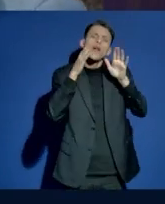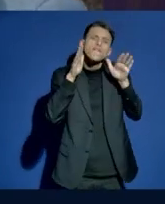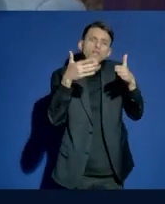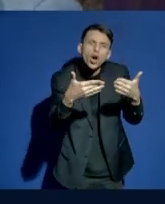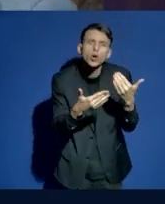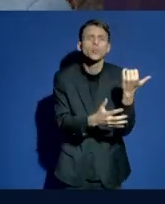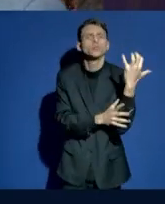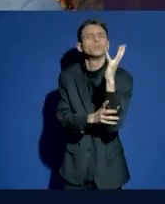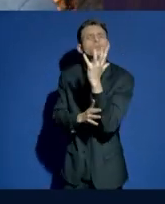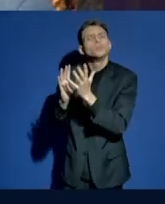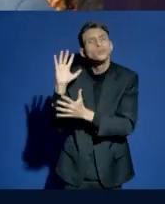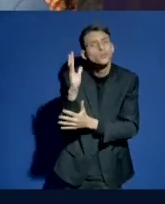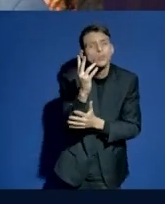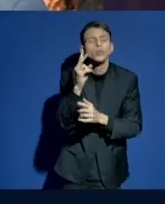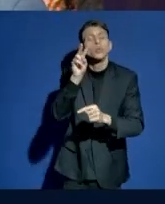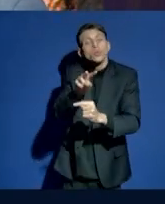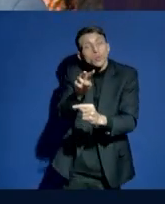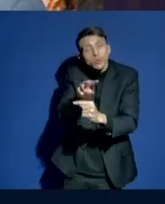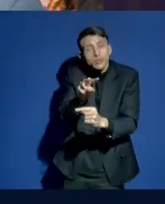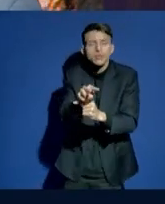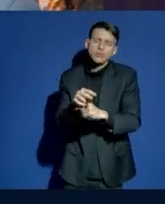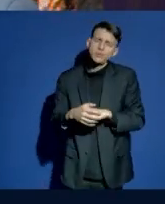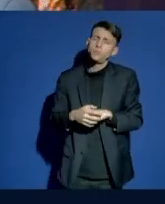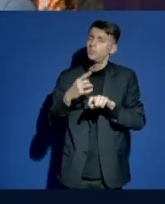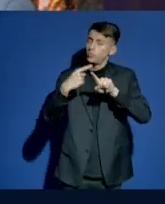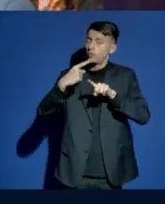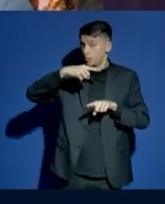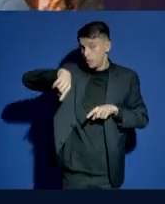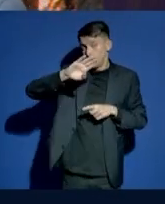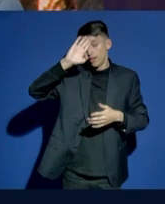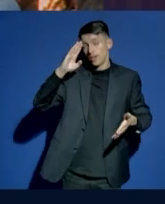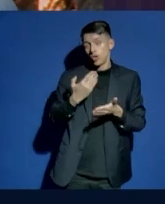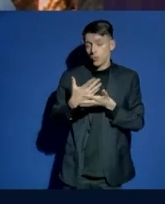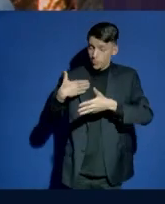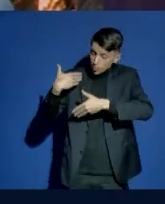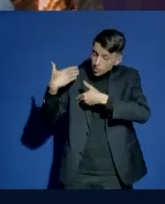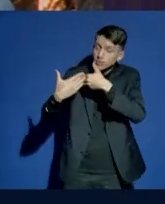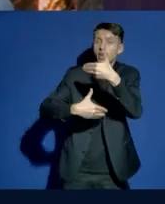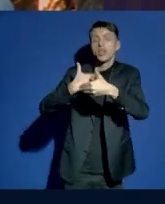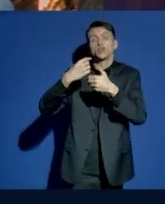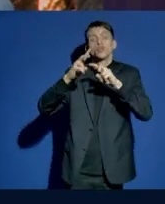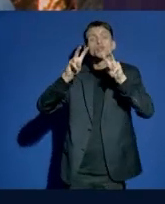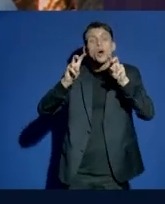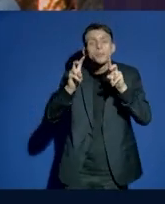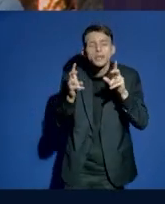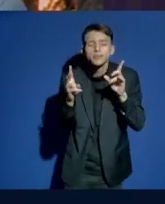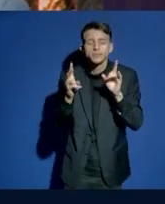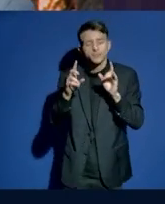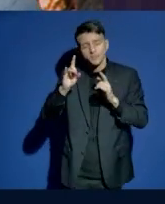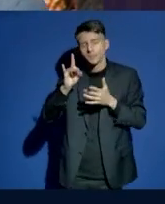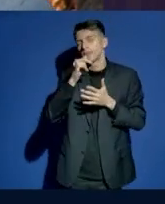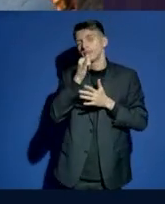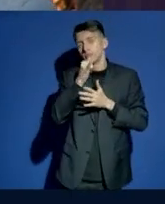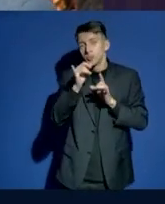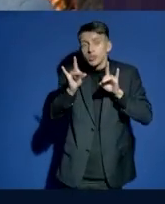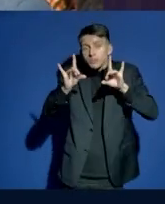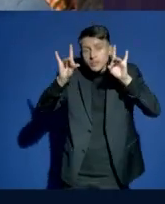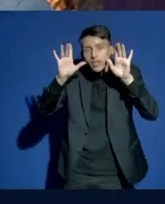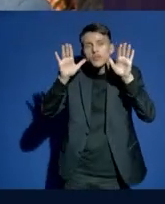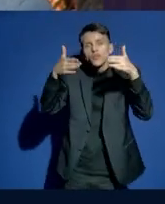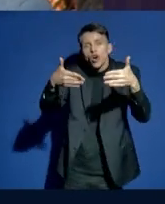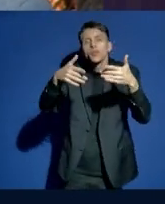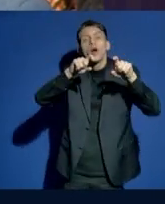para o setor de defensivos biológicos? A gente acredita muito num processo integrado de especialidades. A gente fala que o setor de especialidades do